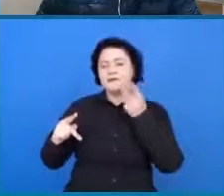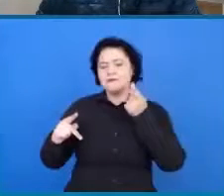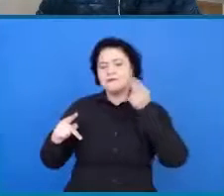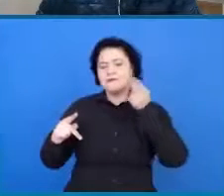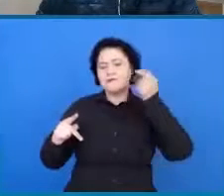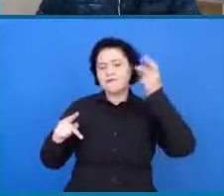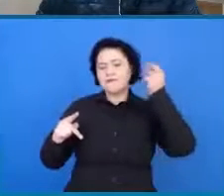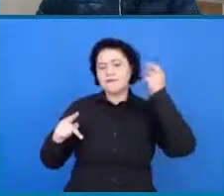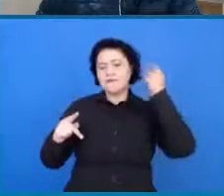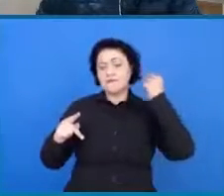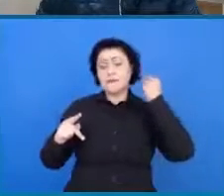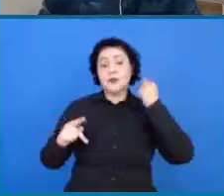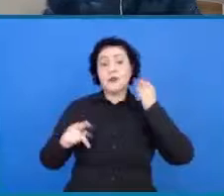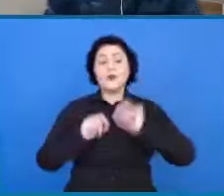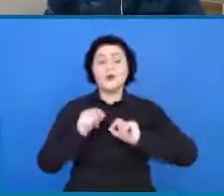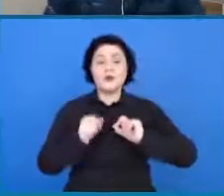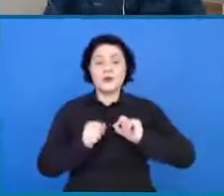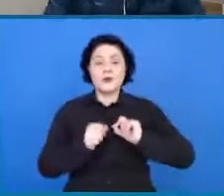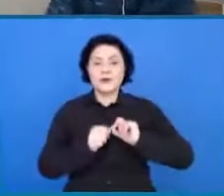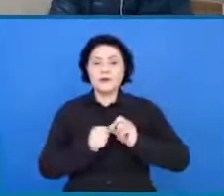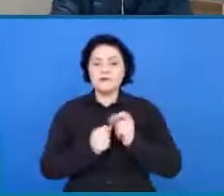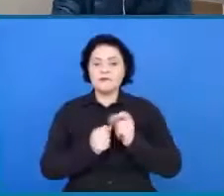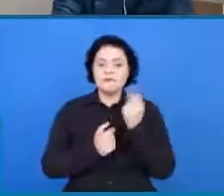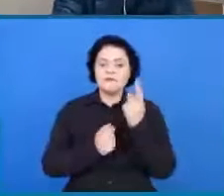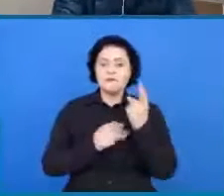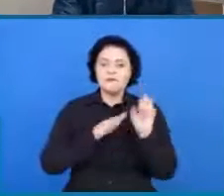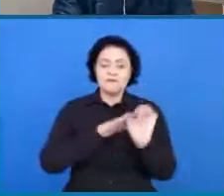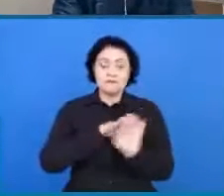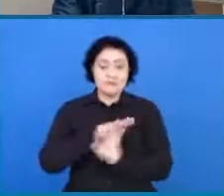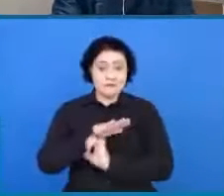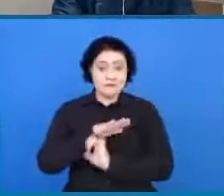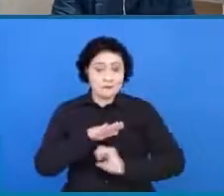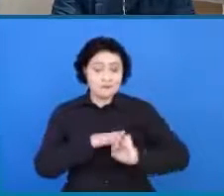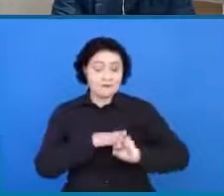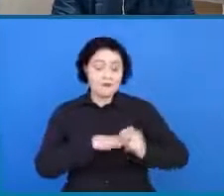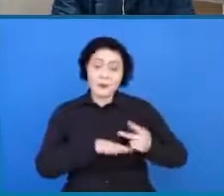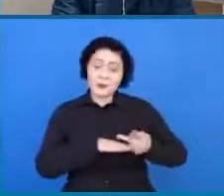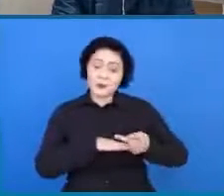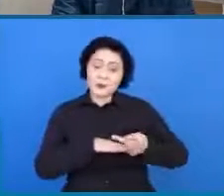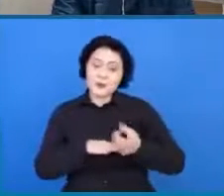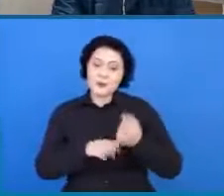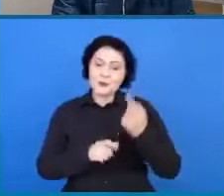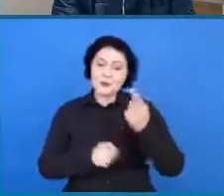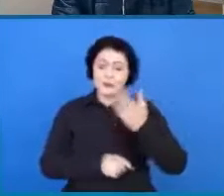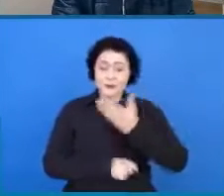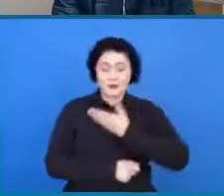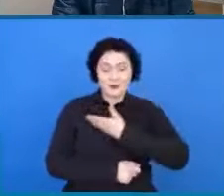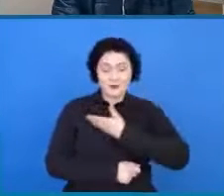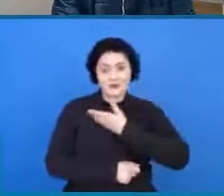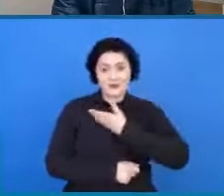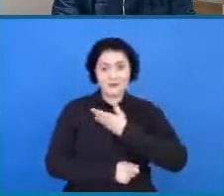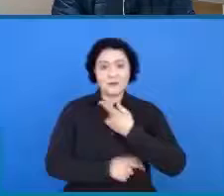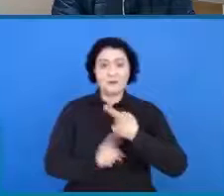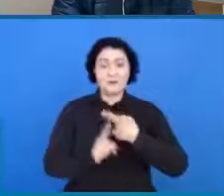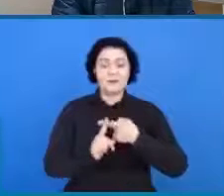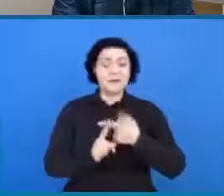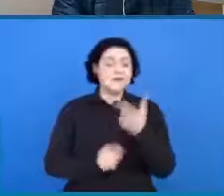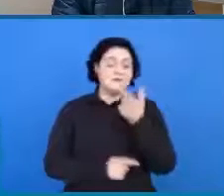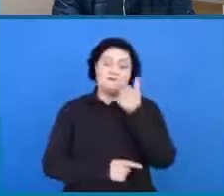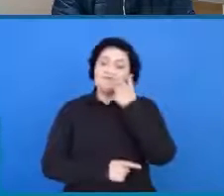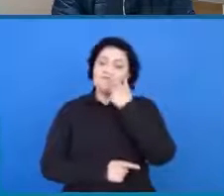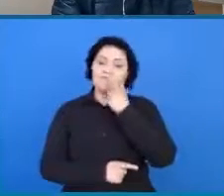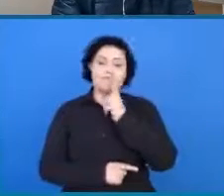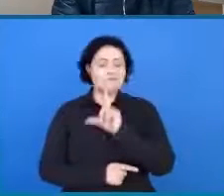tempo procurar algumas empresas procurar alguns companheiros e nunca